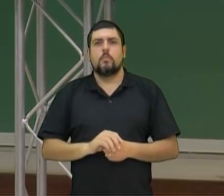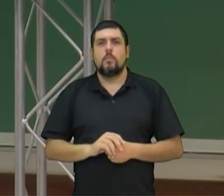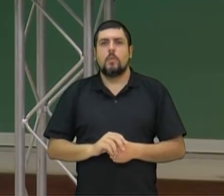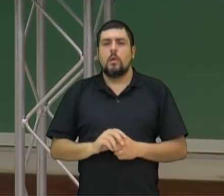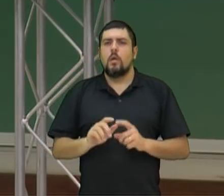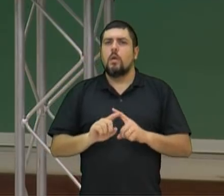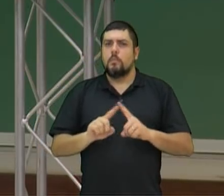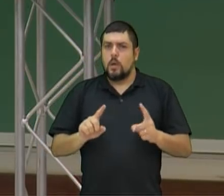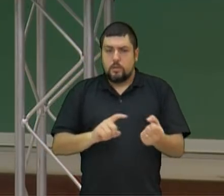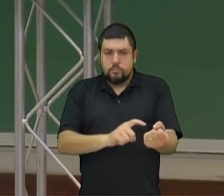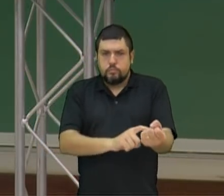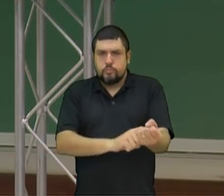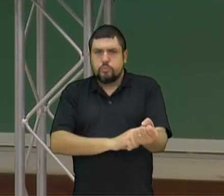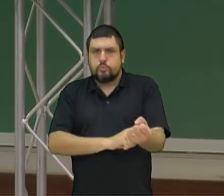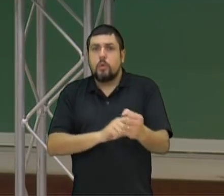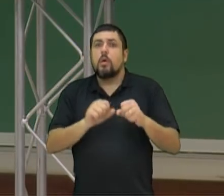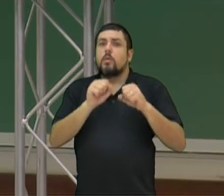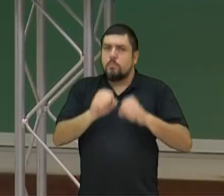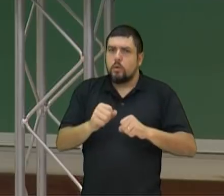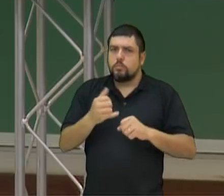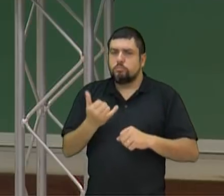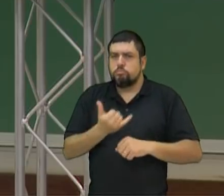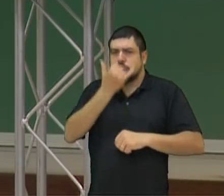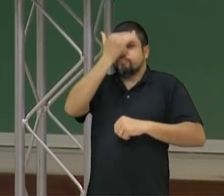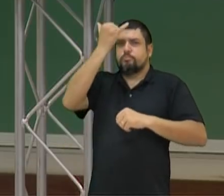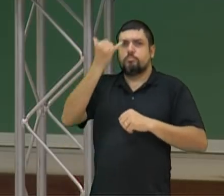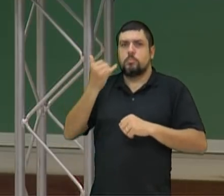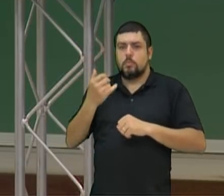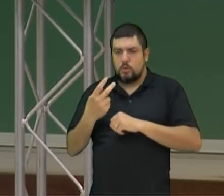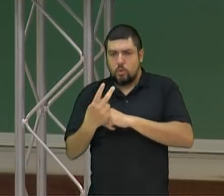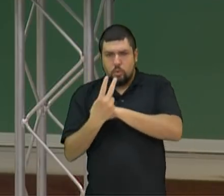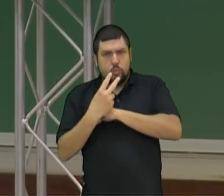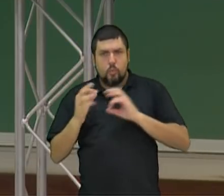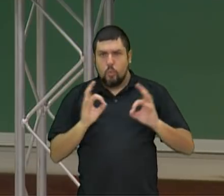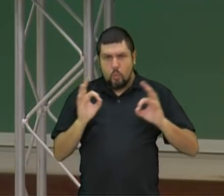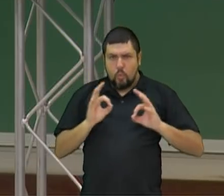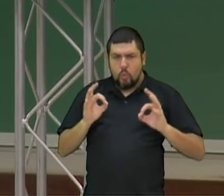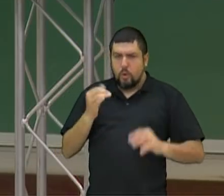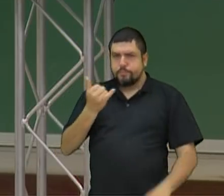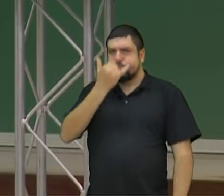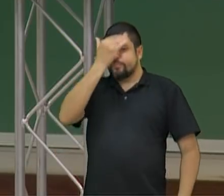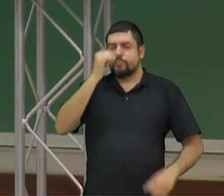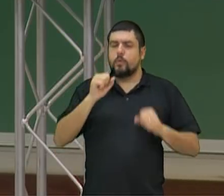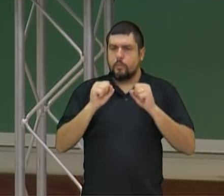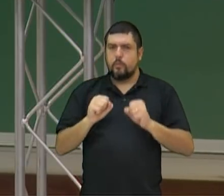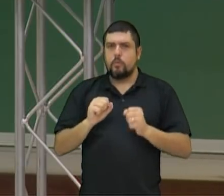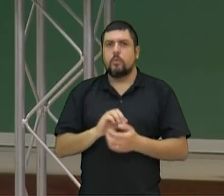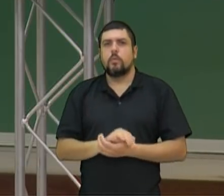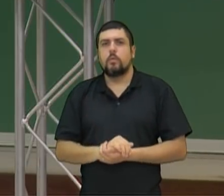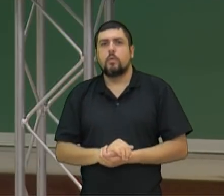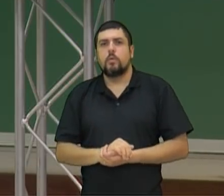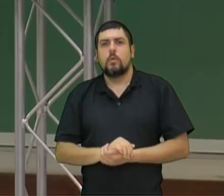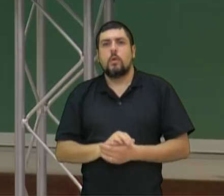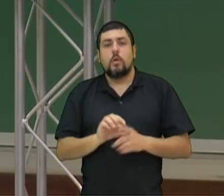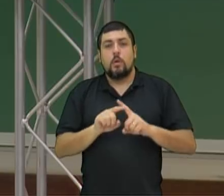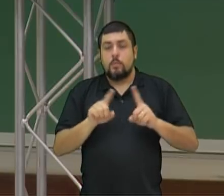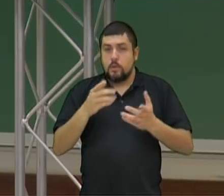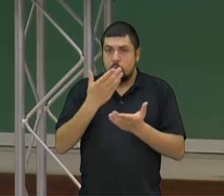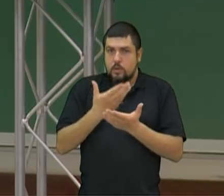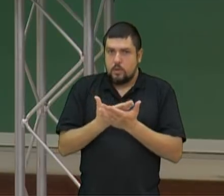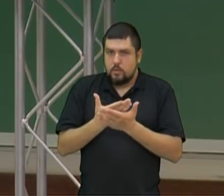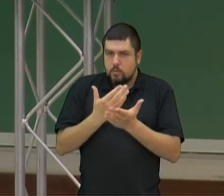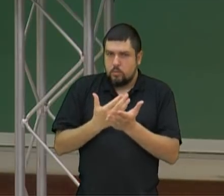pode ser prejudicado se nós não cuidarmos dele? E é isso que a gente vai ver na aula de hoje. Mas antes da gente começar a nossa aula, vamos para os